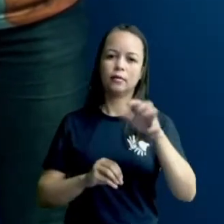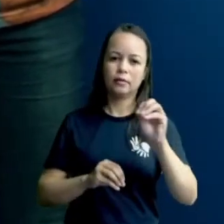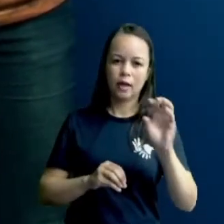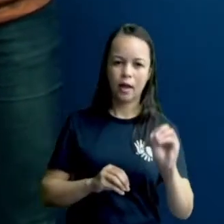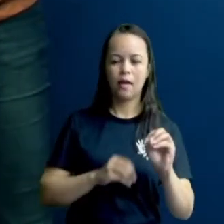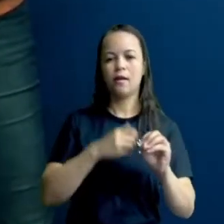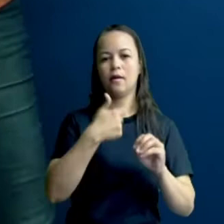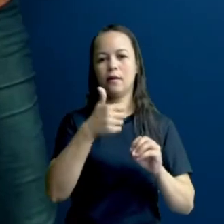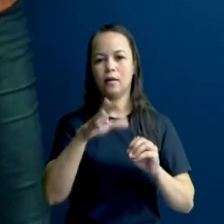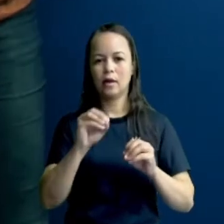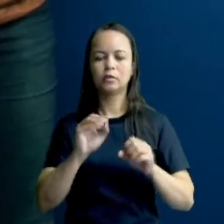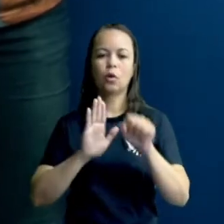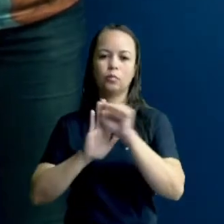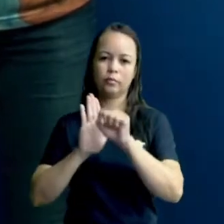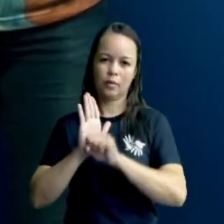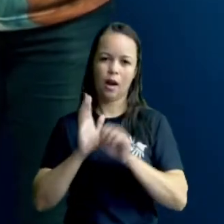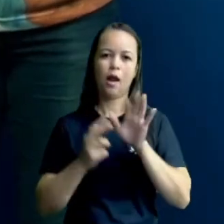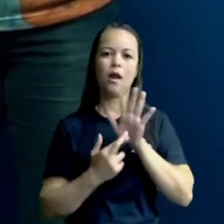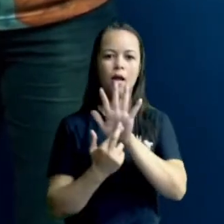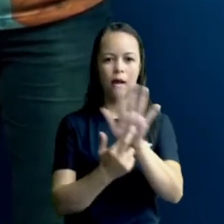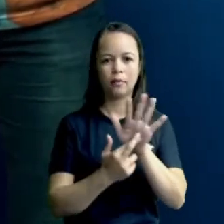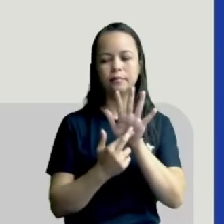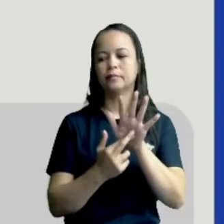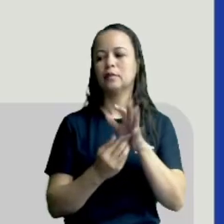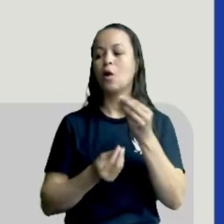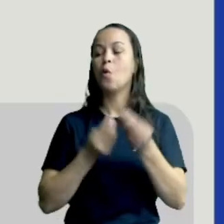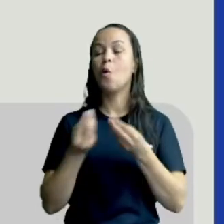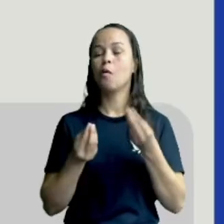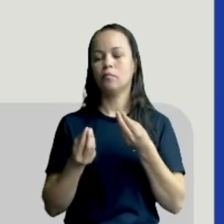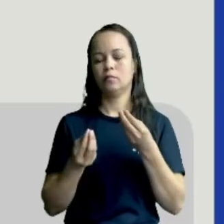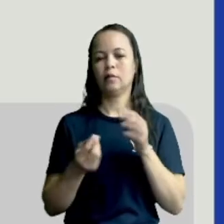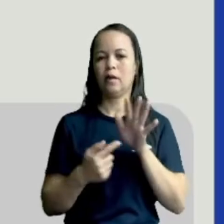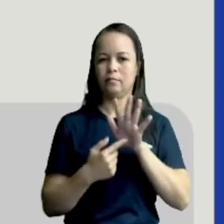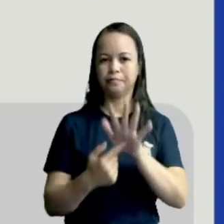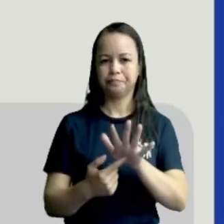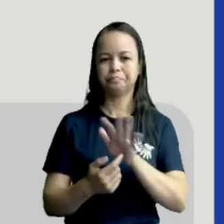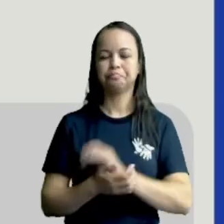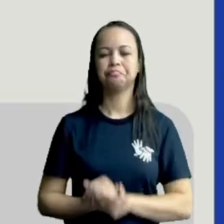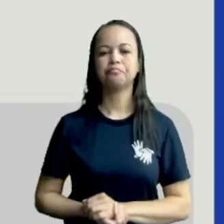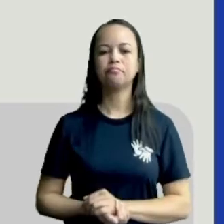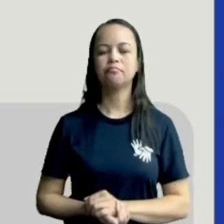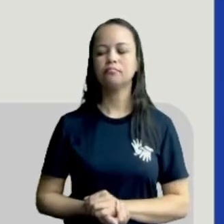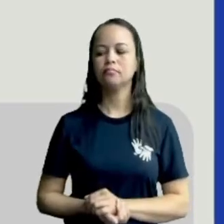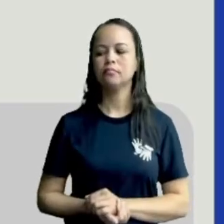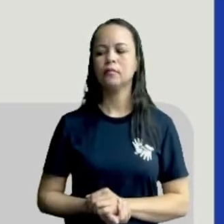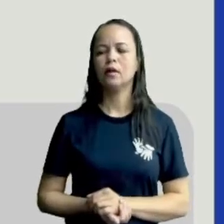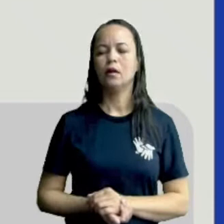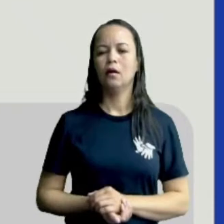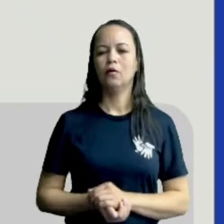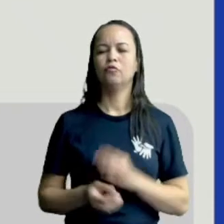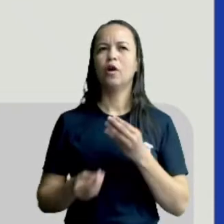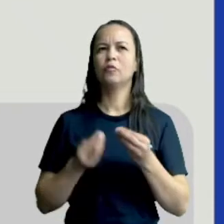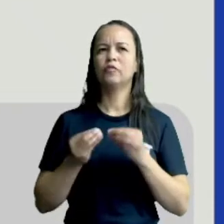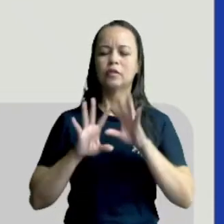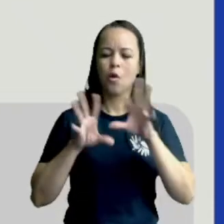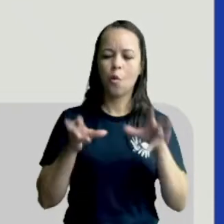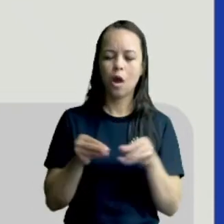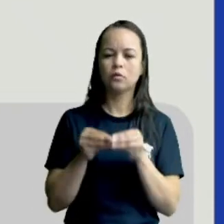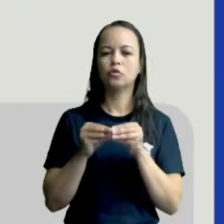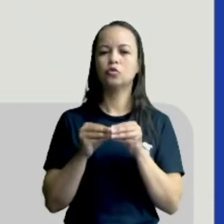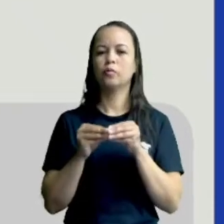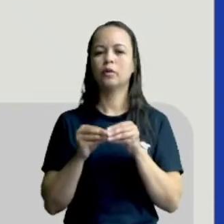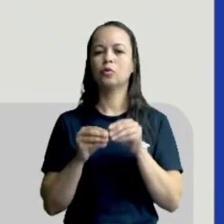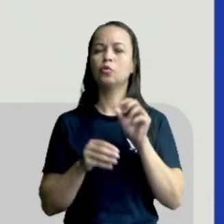século. Então, vamos ver aqui como é essa representação. Vamos fazer aí um resuminho do que a